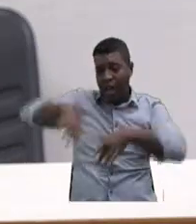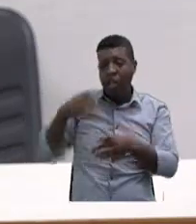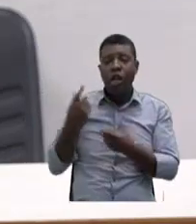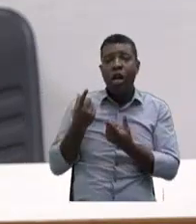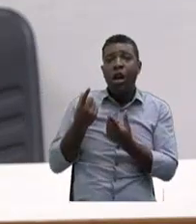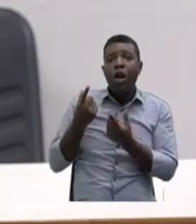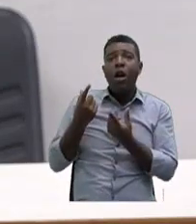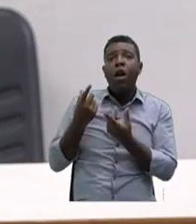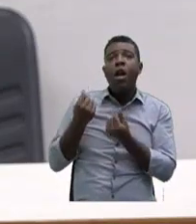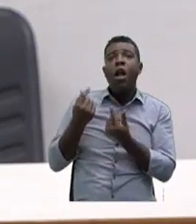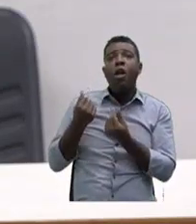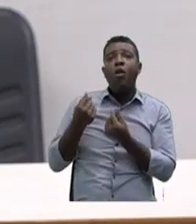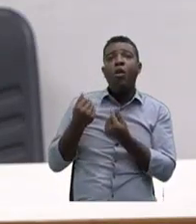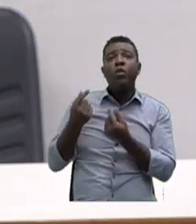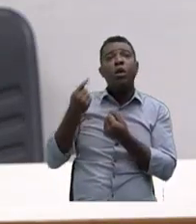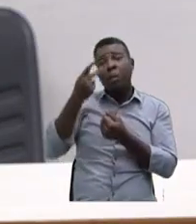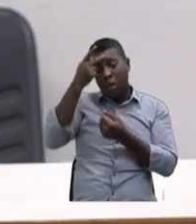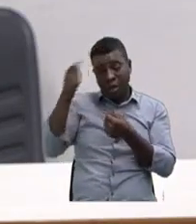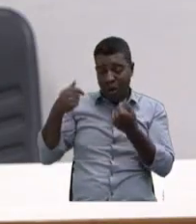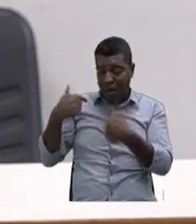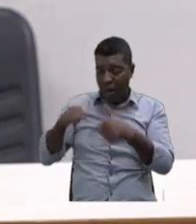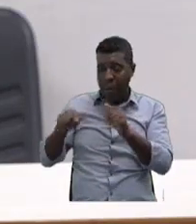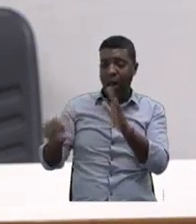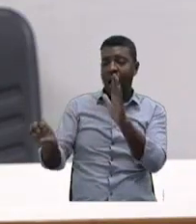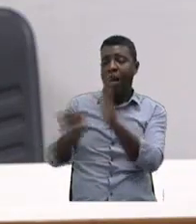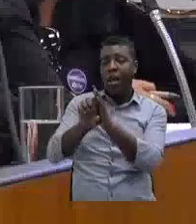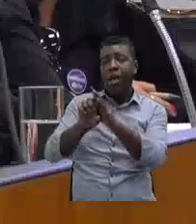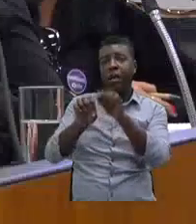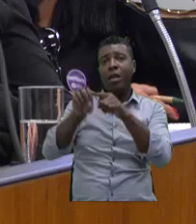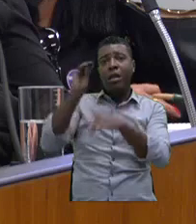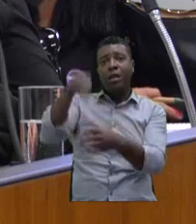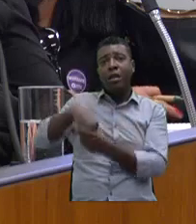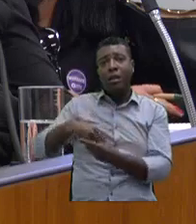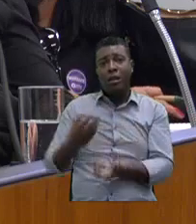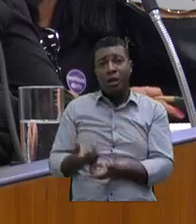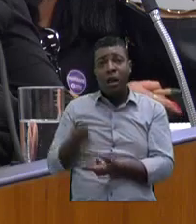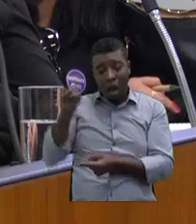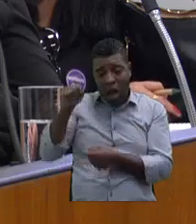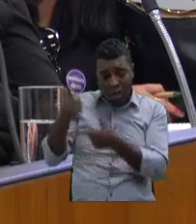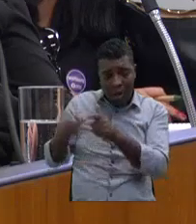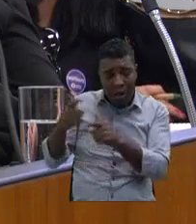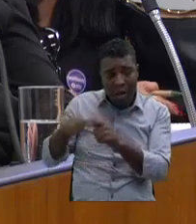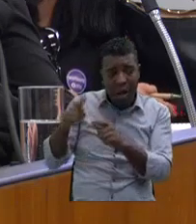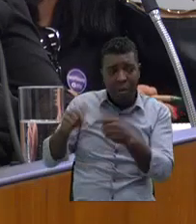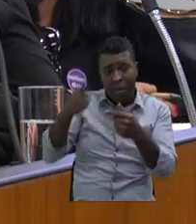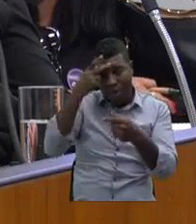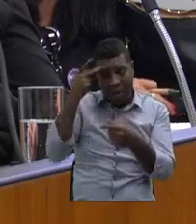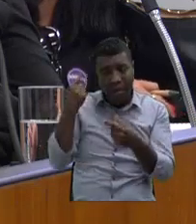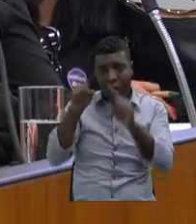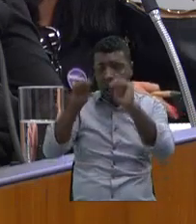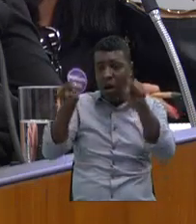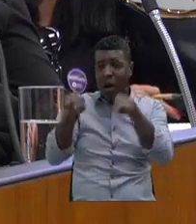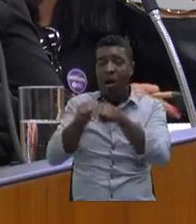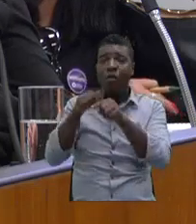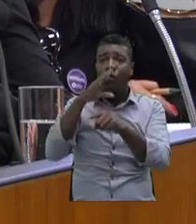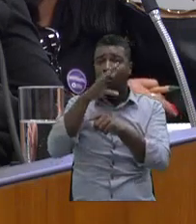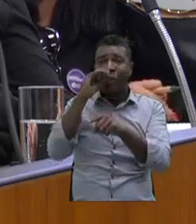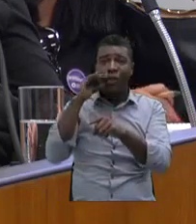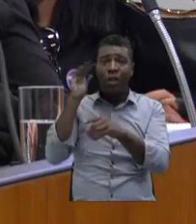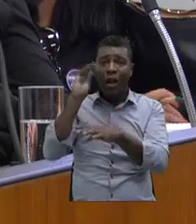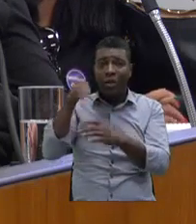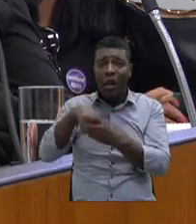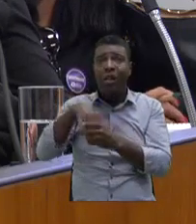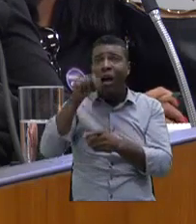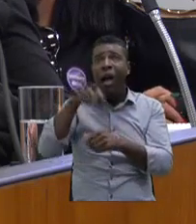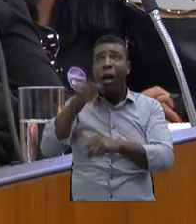para trabalharem nos editais, porque esse problema de efetivo na cultura, ele é um problema crônico no país